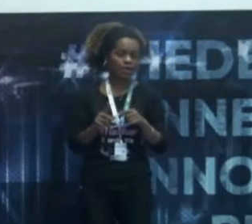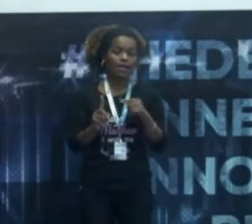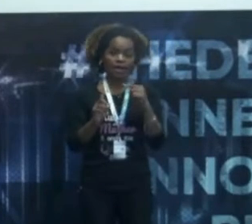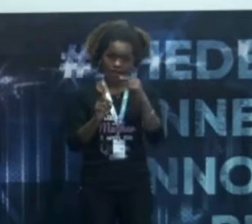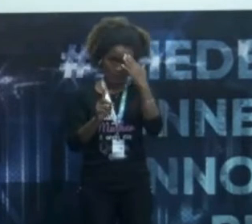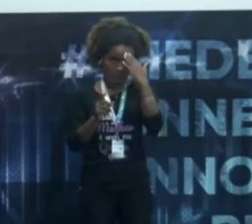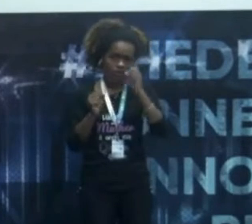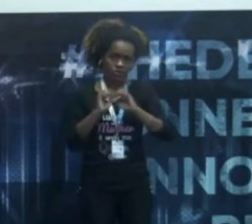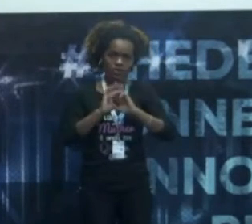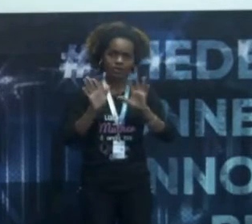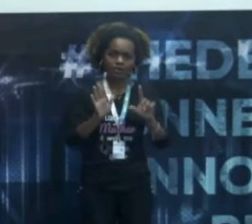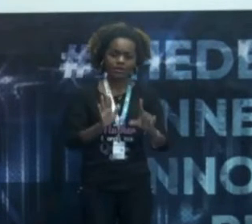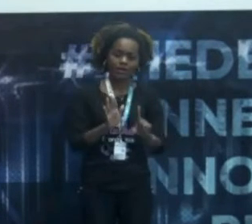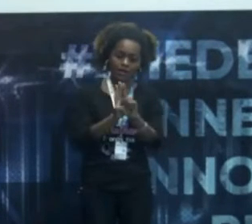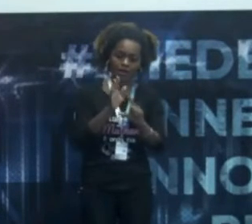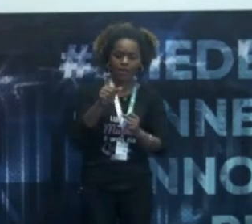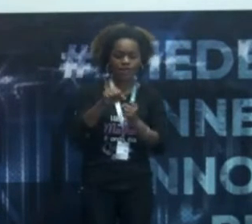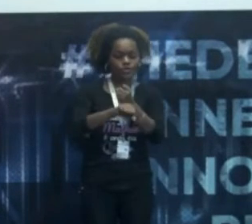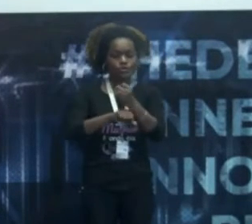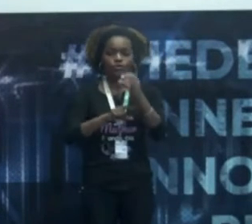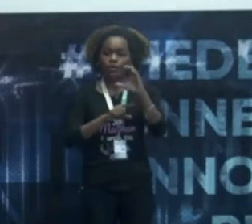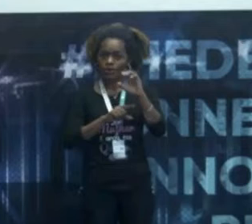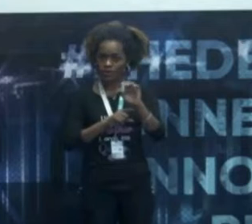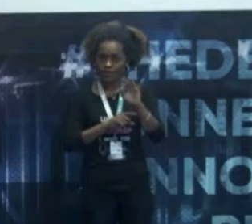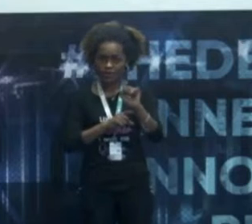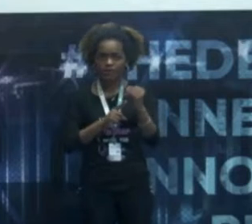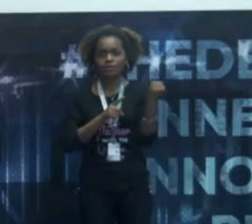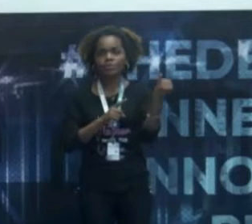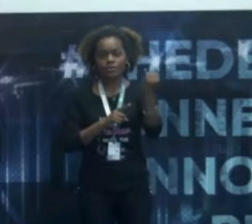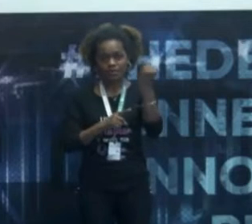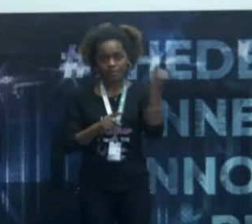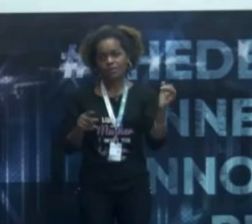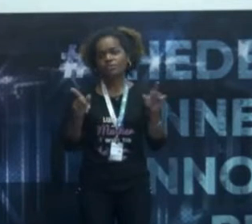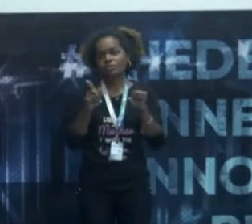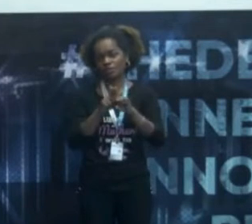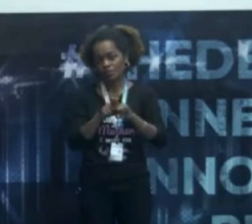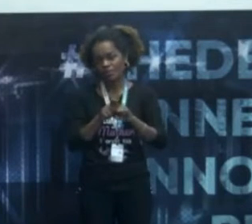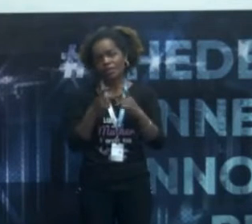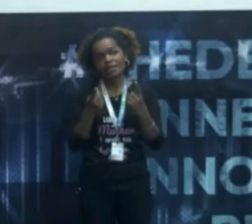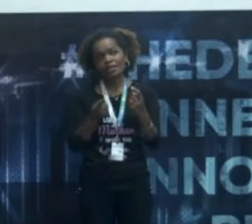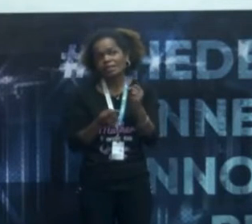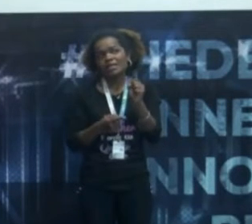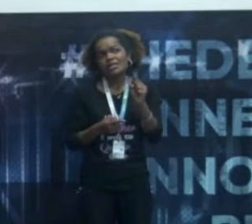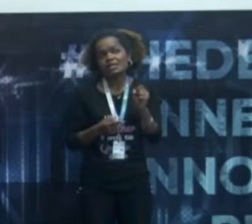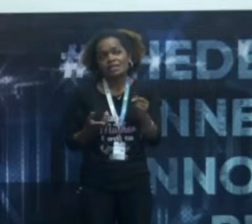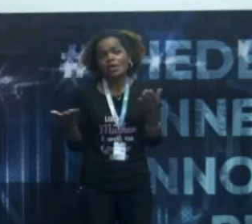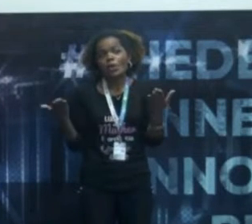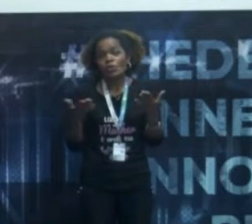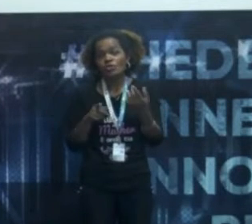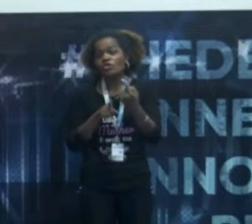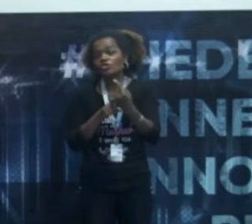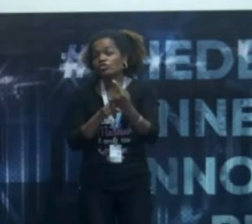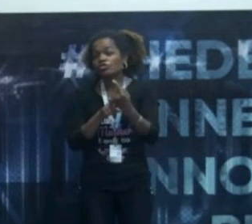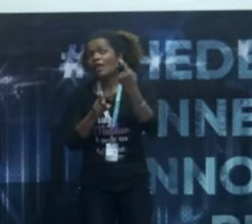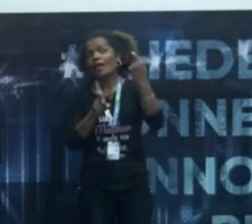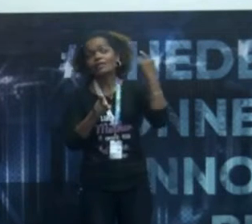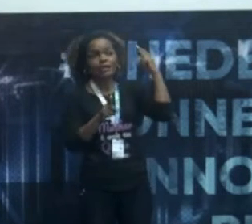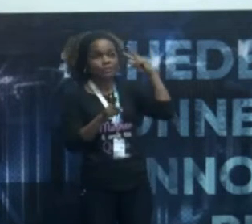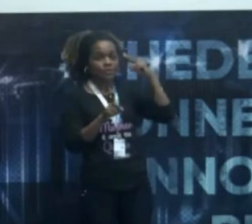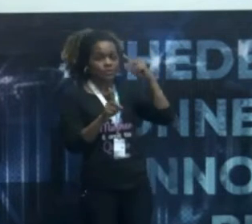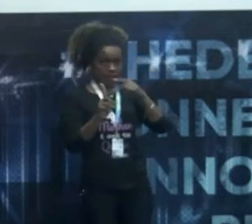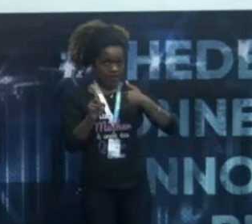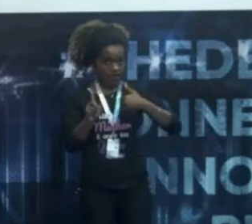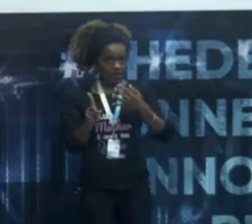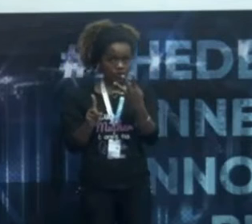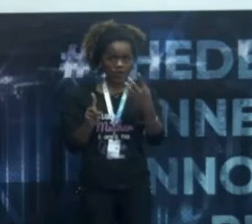que a lei de cota é importante, né? Assim como o Cássio trouxe também, porque se a gente for olhar um pouquinho a história, eu tenho 41 anos, eu